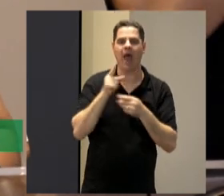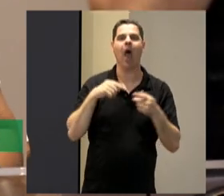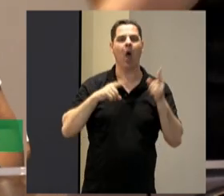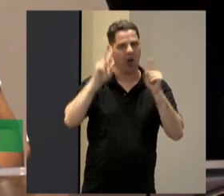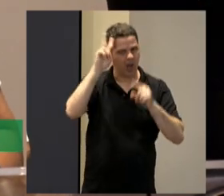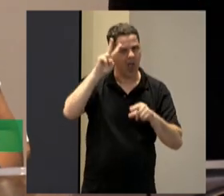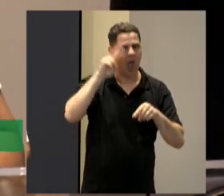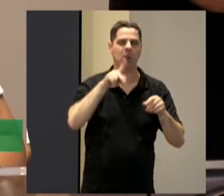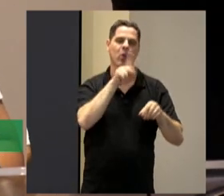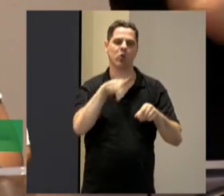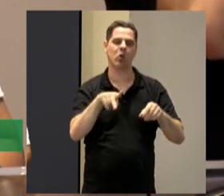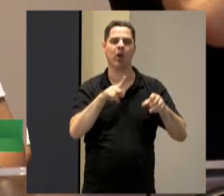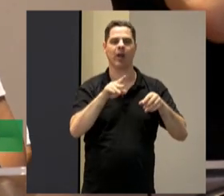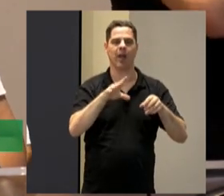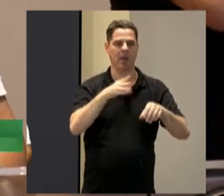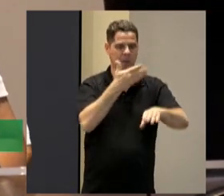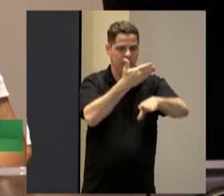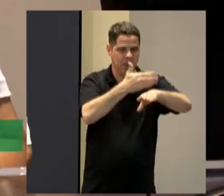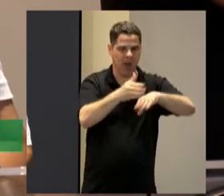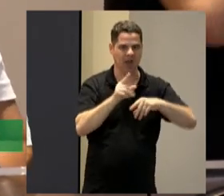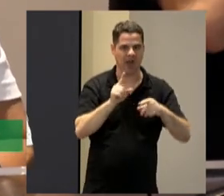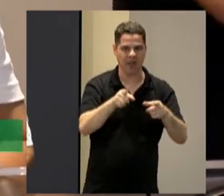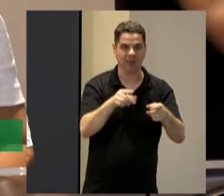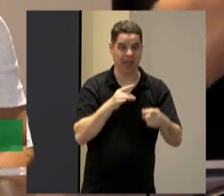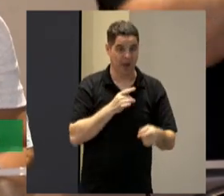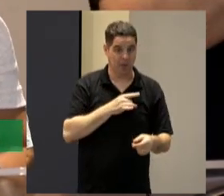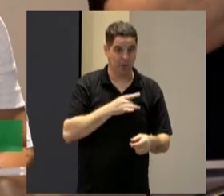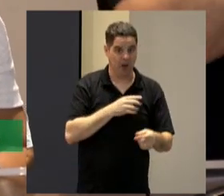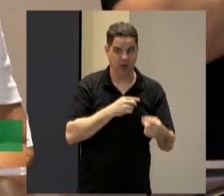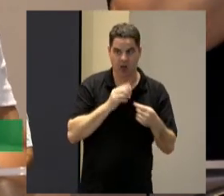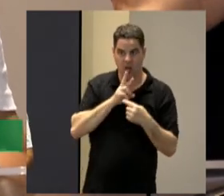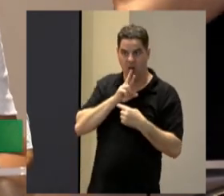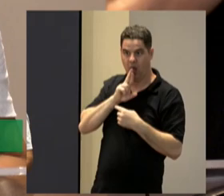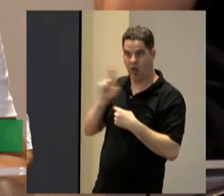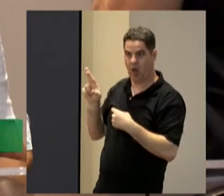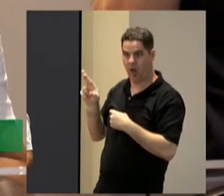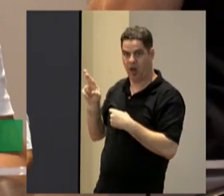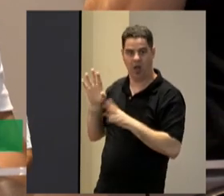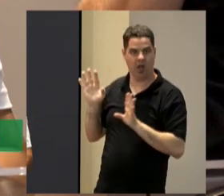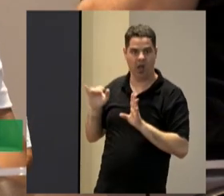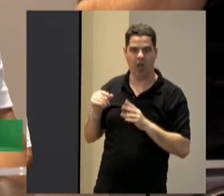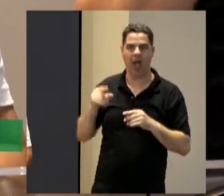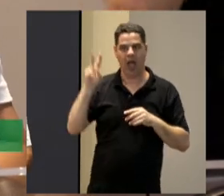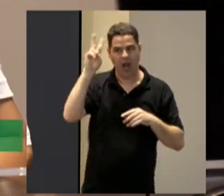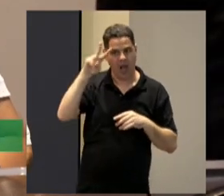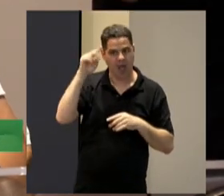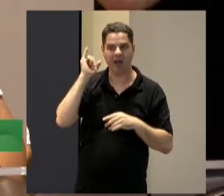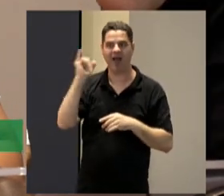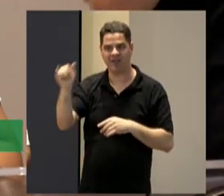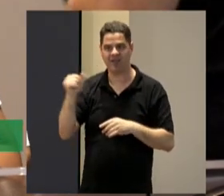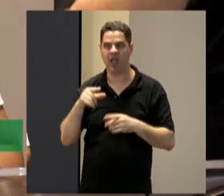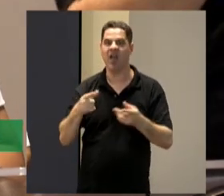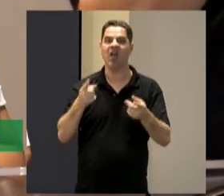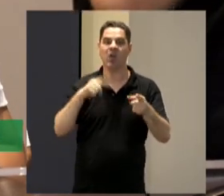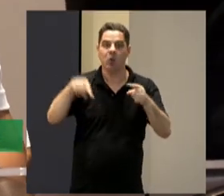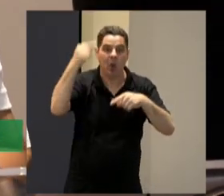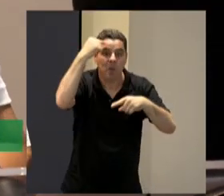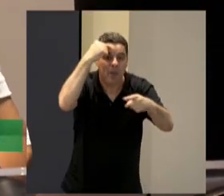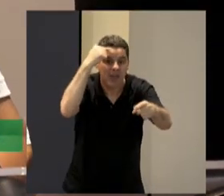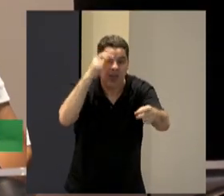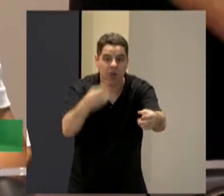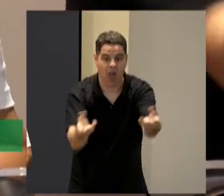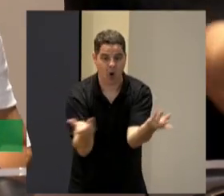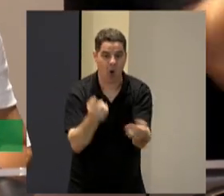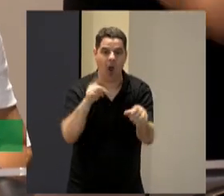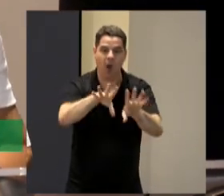brancas, com o medo de dizer o que elas pensavam. E eu sempre disse, se tu lembras, digam o que vocês pensem, porque aqui é o